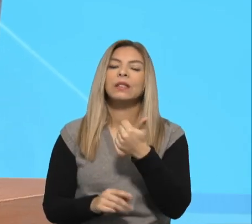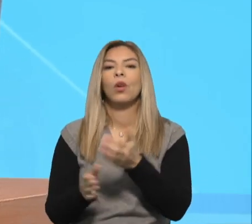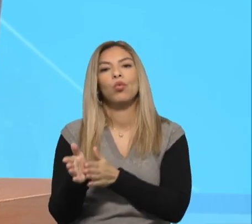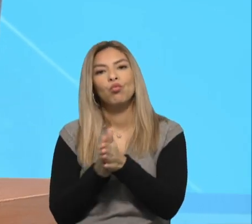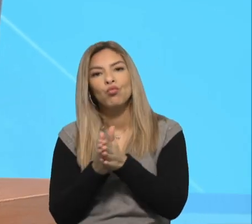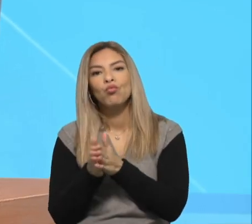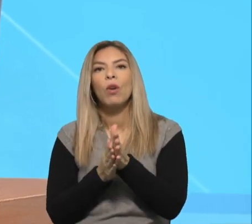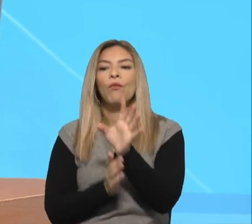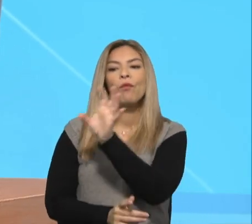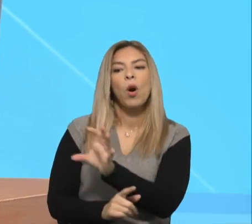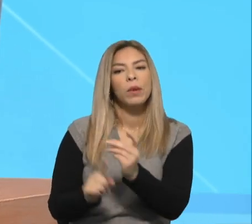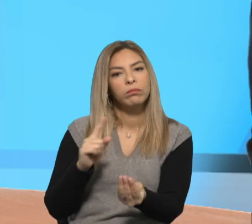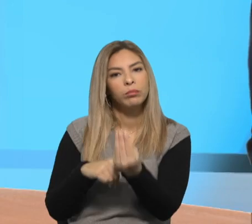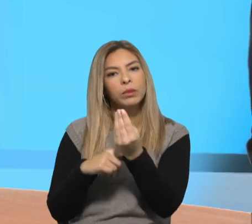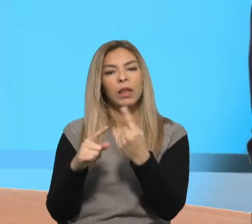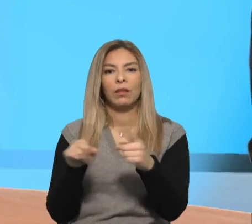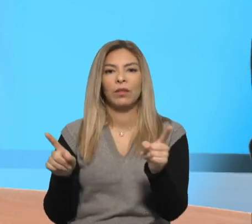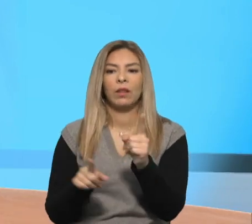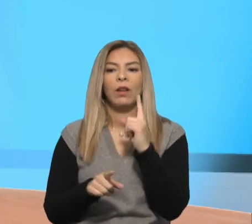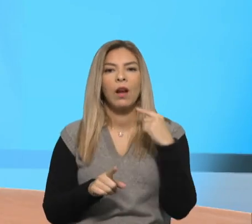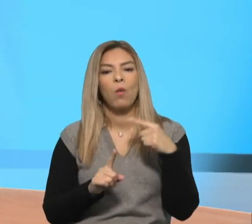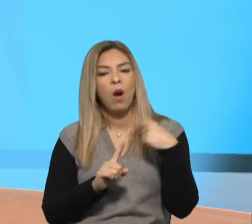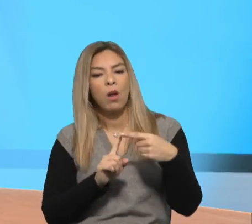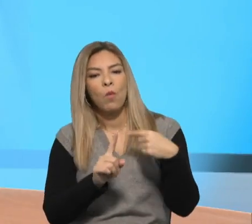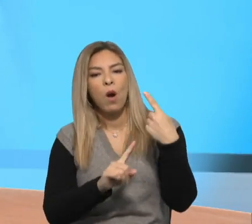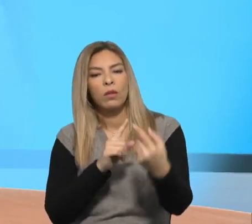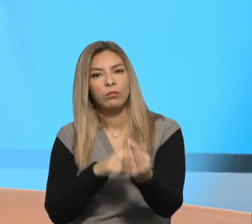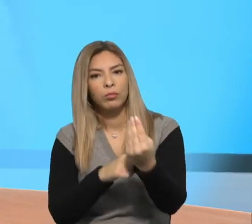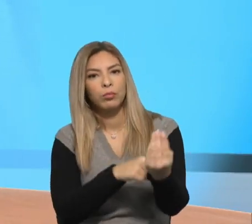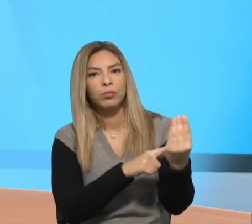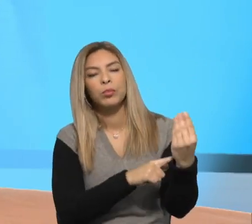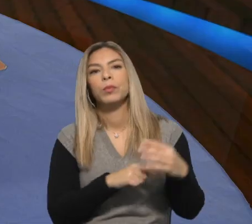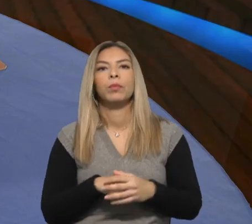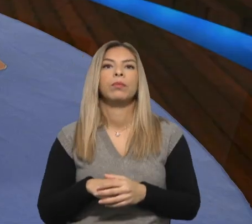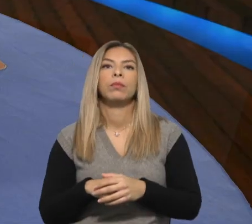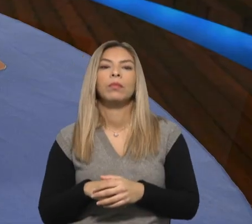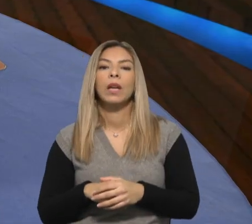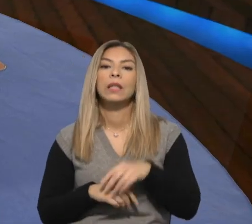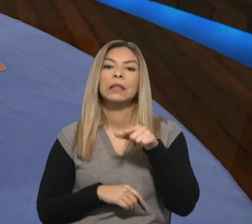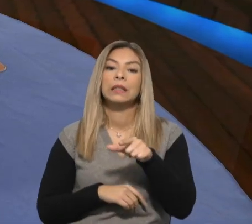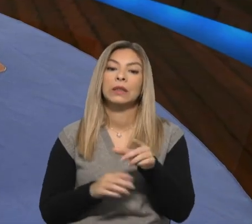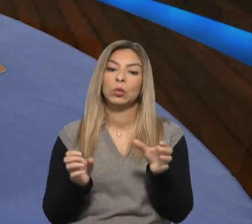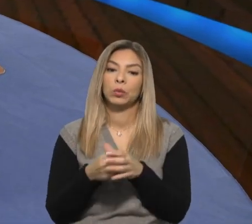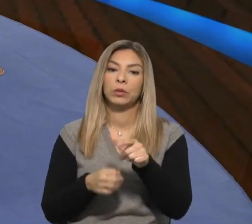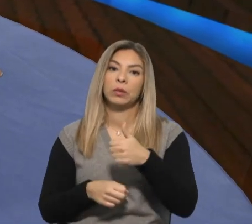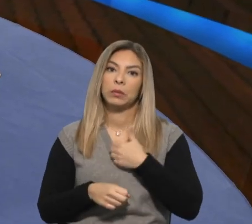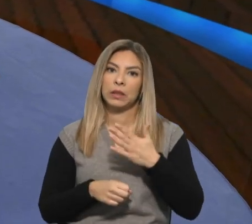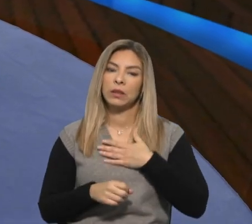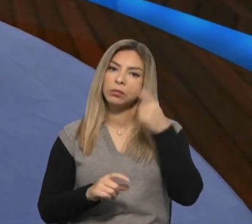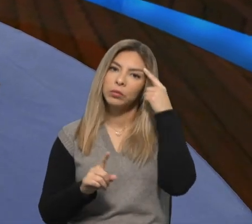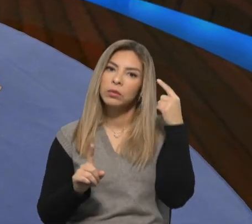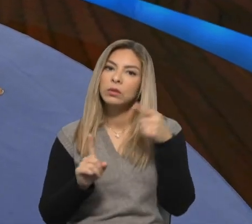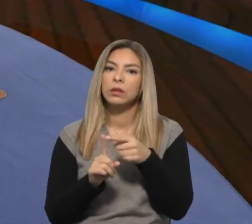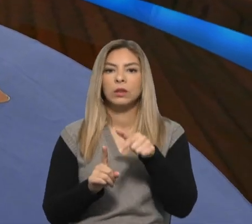forma diferente. Estamos a falar de uma iniciativa da A6 para este momento específico